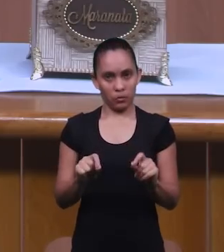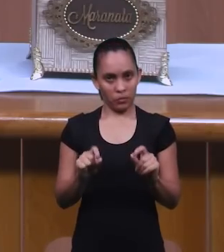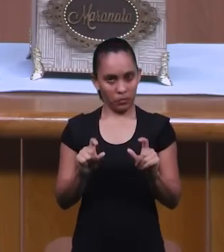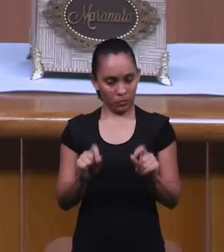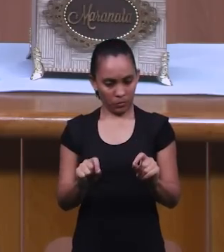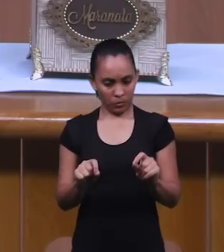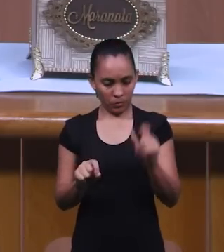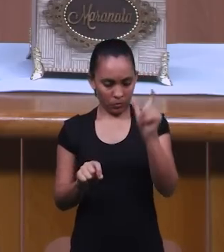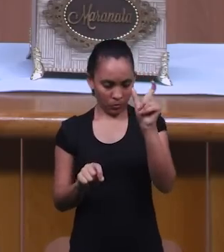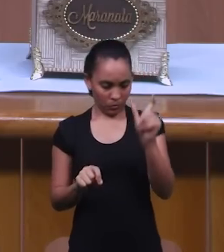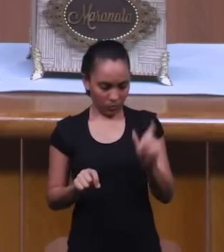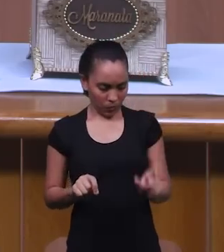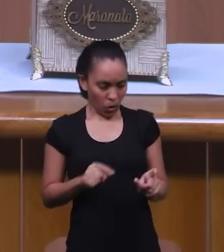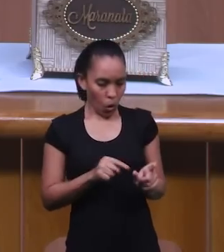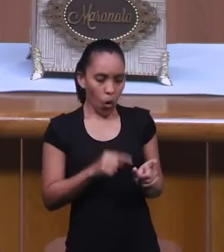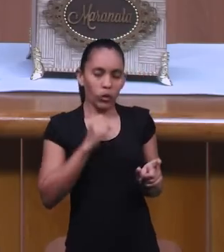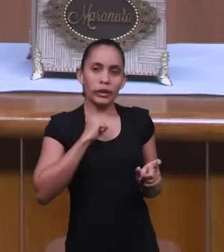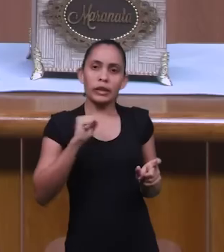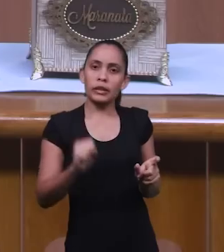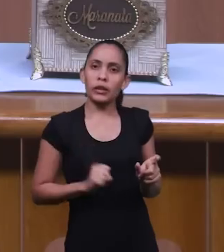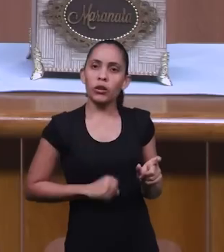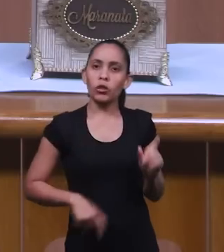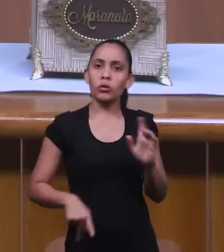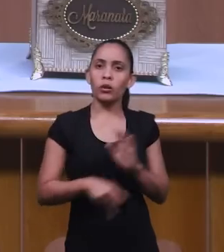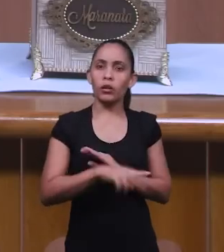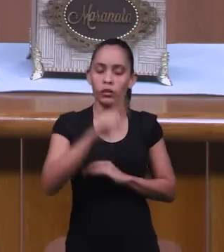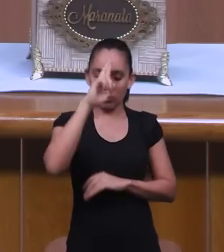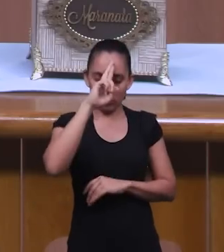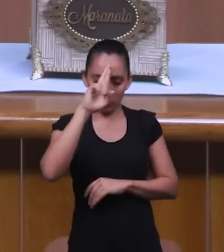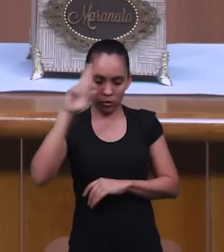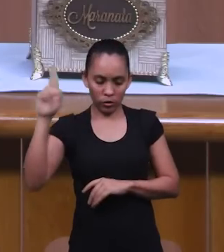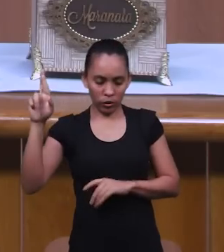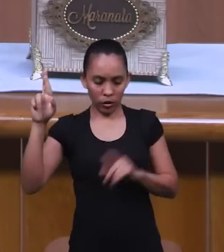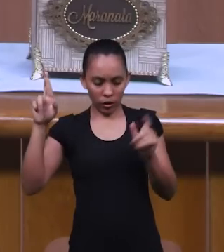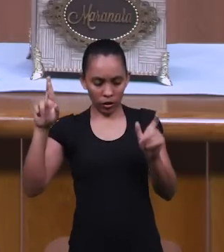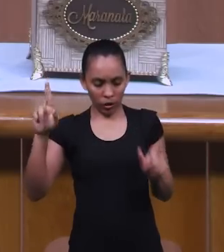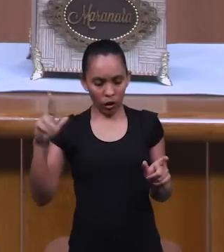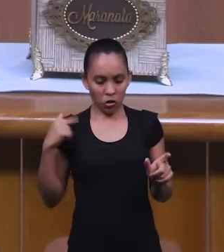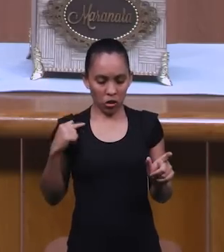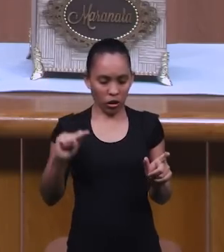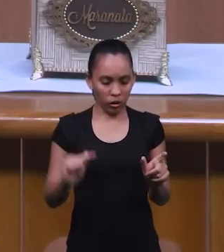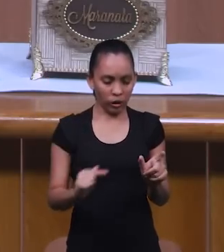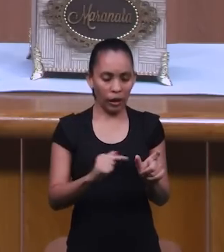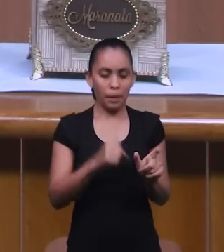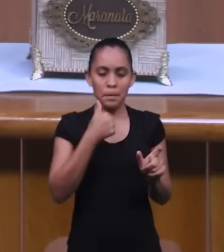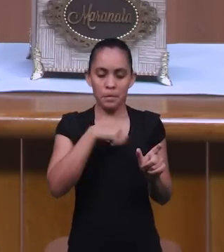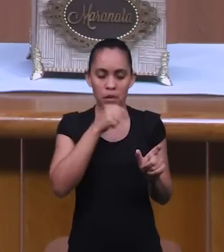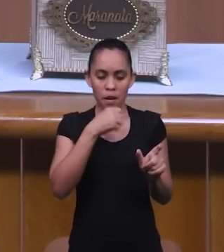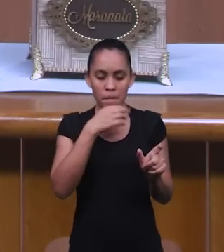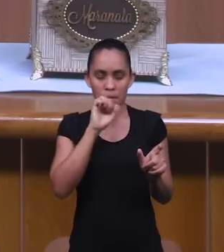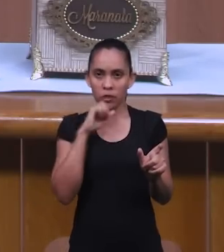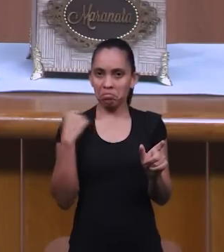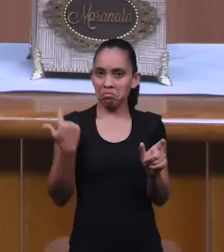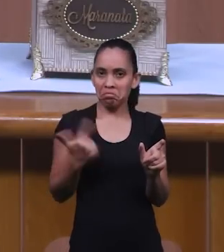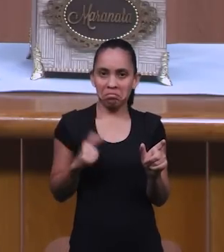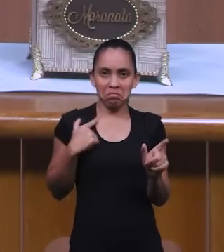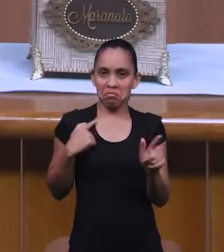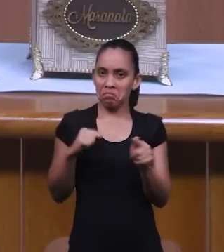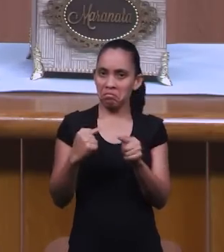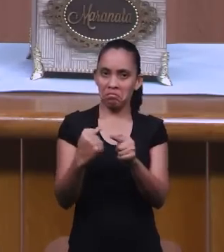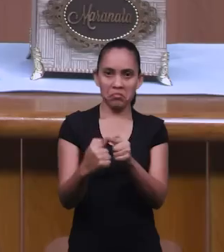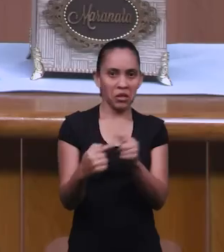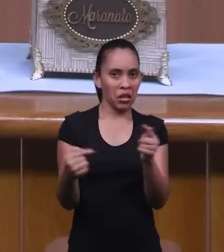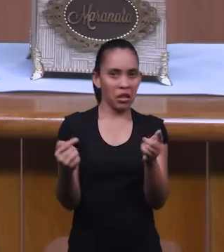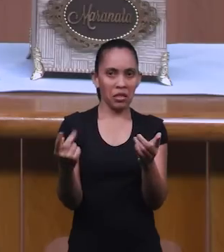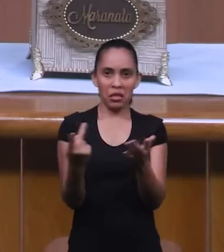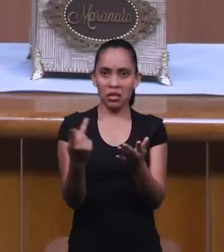com Abraão, que era um sacerdote de Deus, sem origem, sem pai, sem mãe, sem genealogia, sem princípio